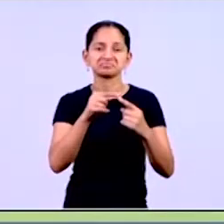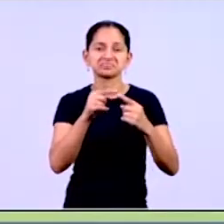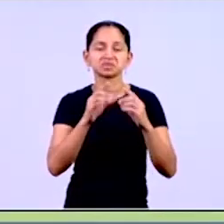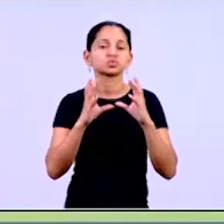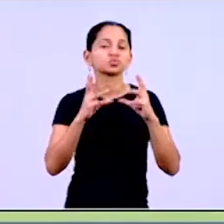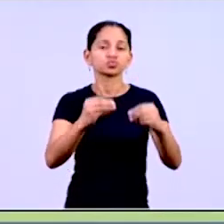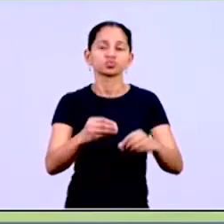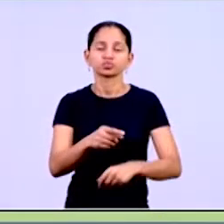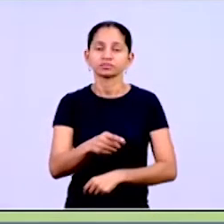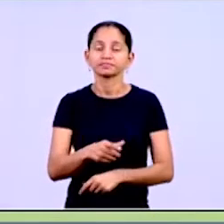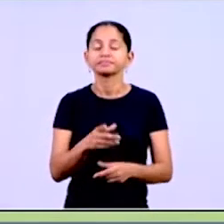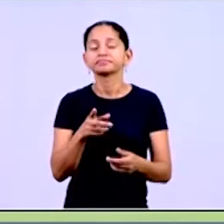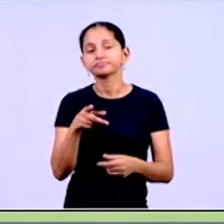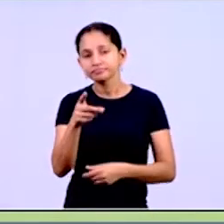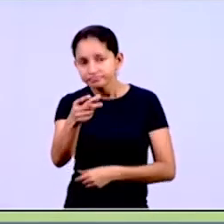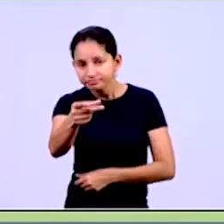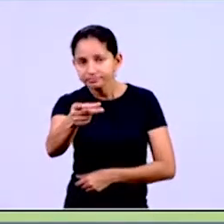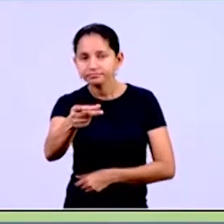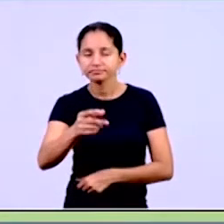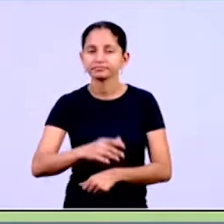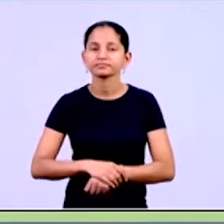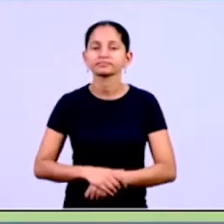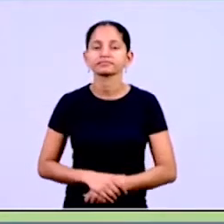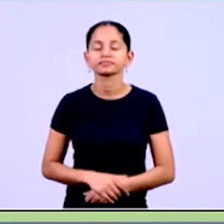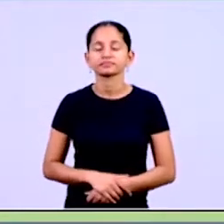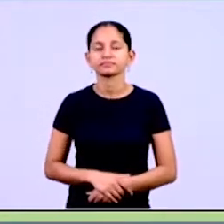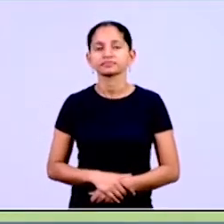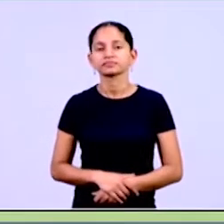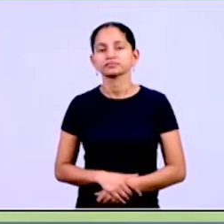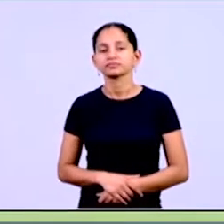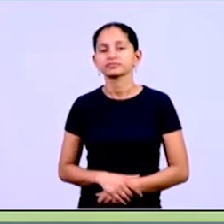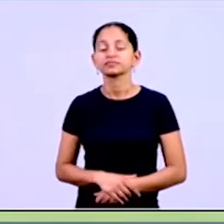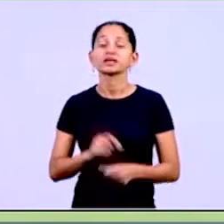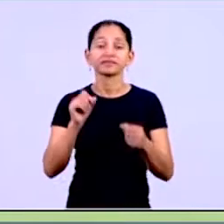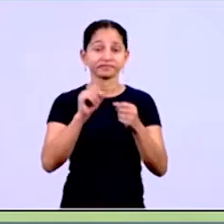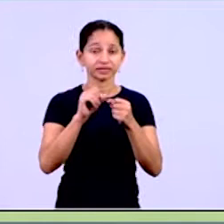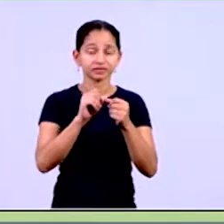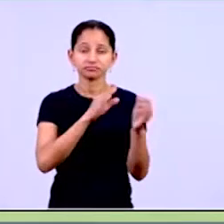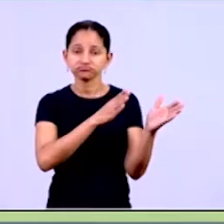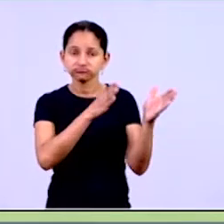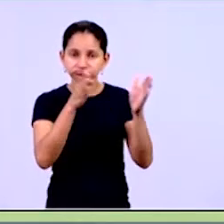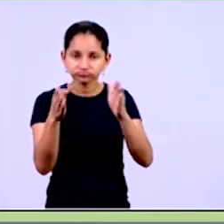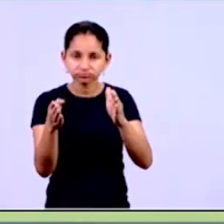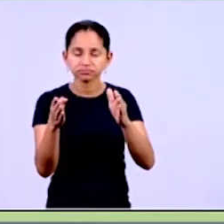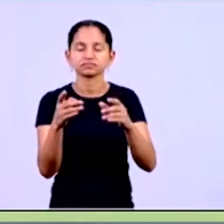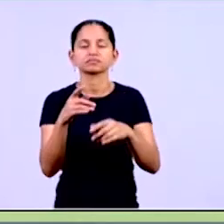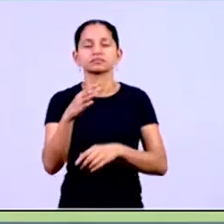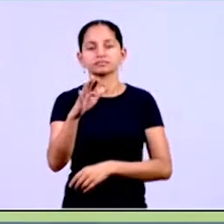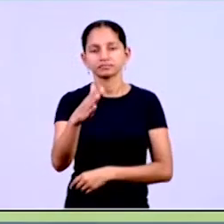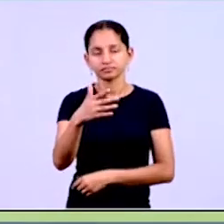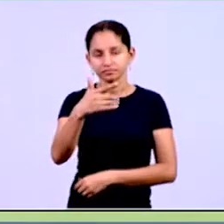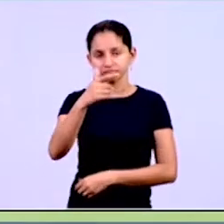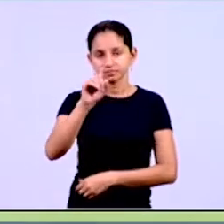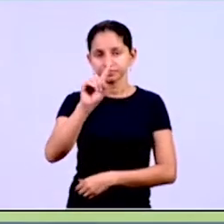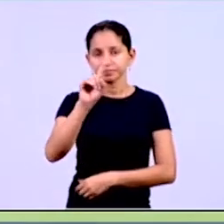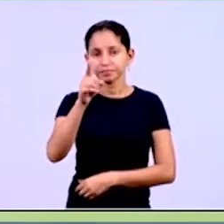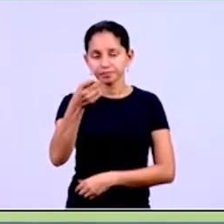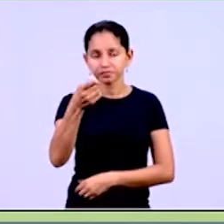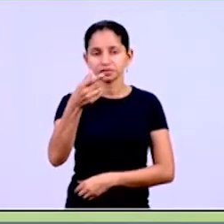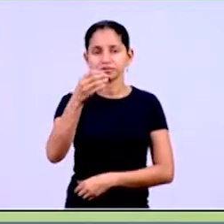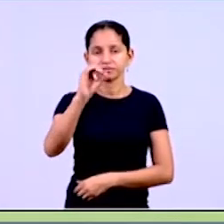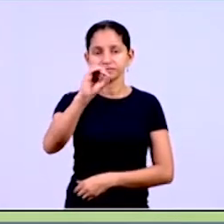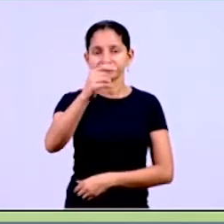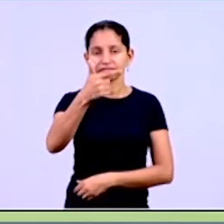E continuando a questão da unidade de informação, gente, vamos fazer a sequência, né? 1024 bytes equivale a